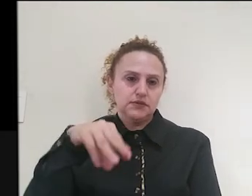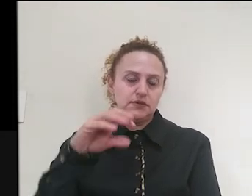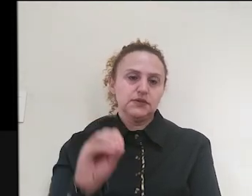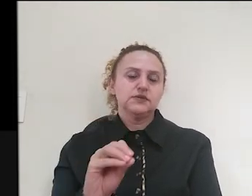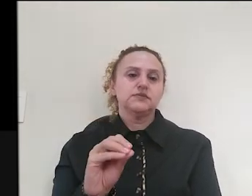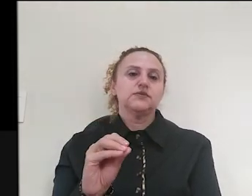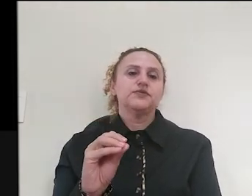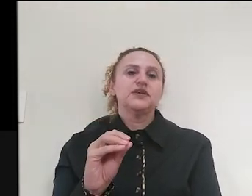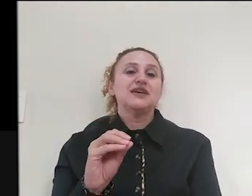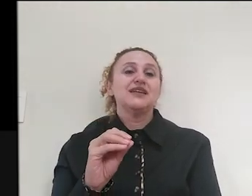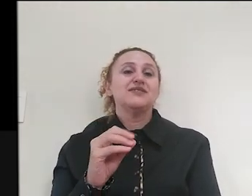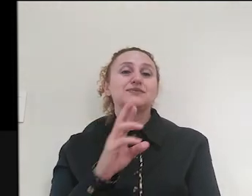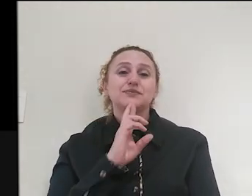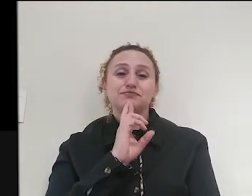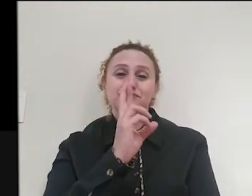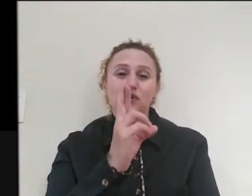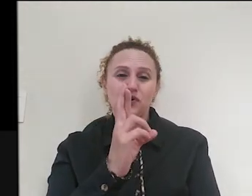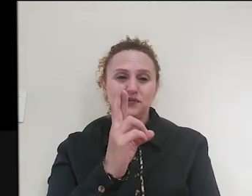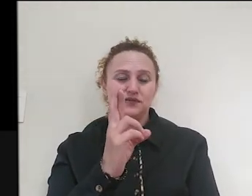aqui,